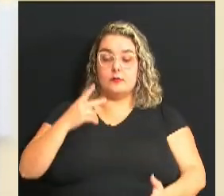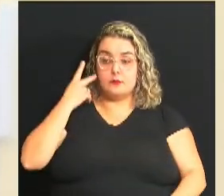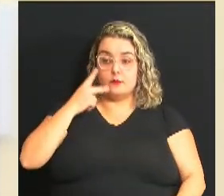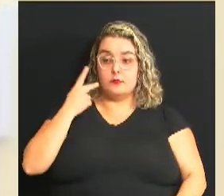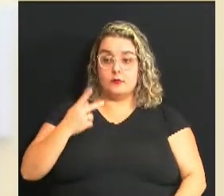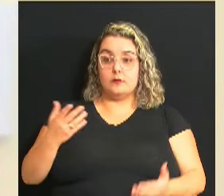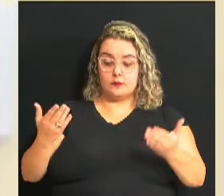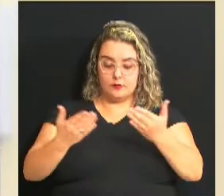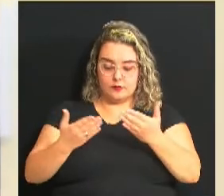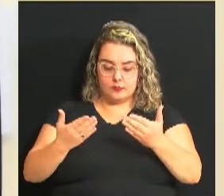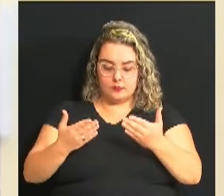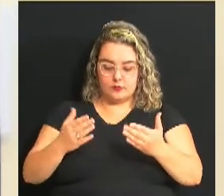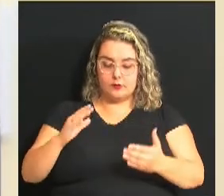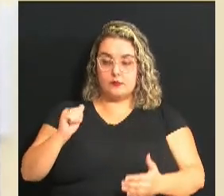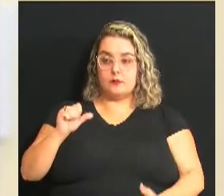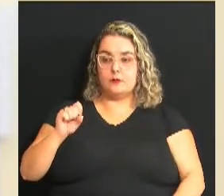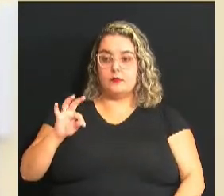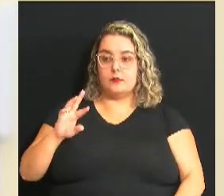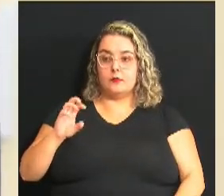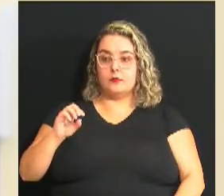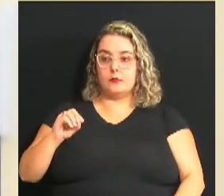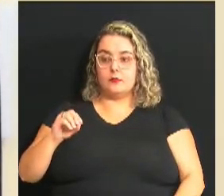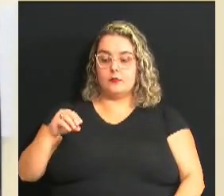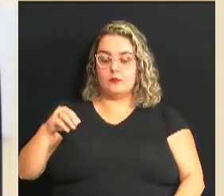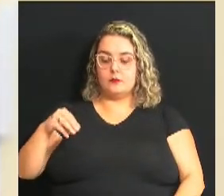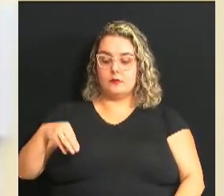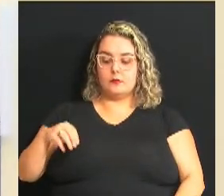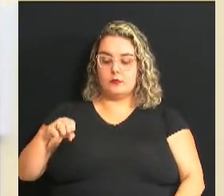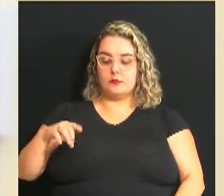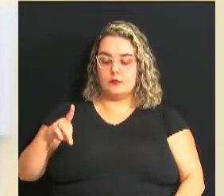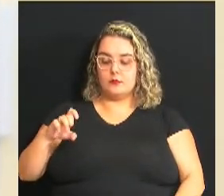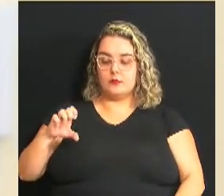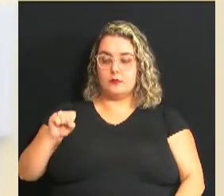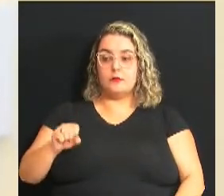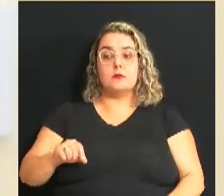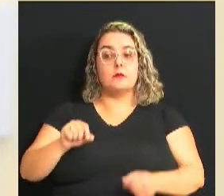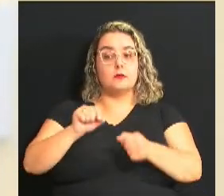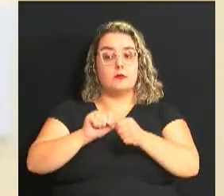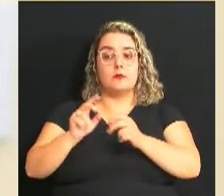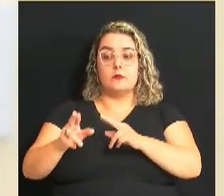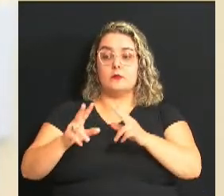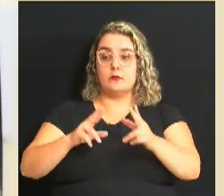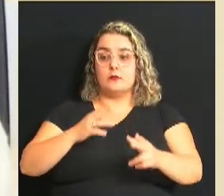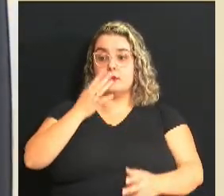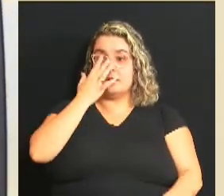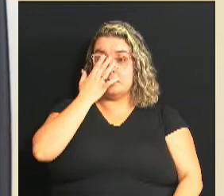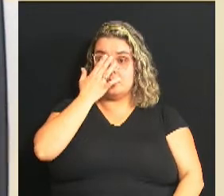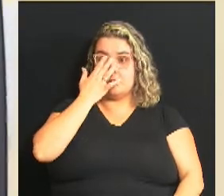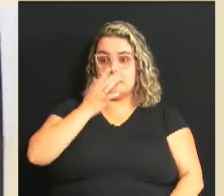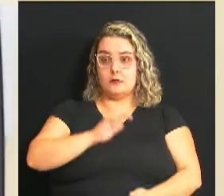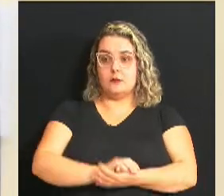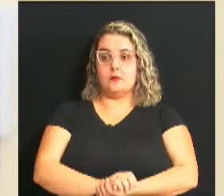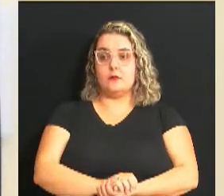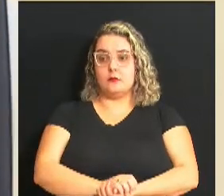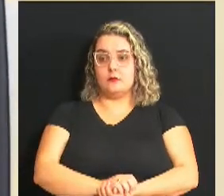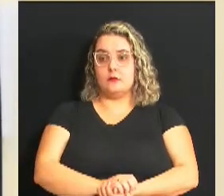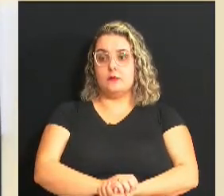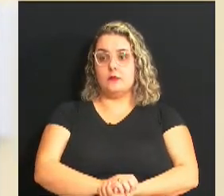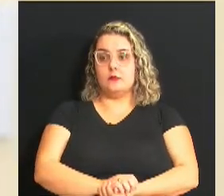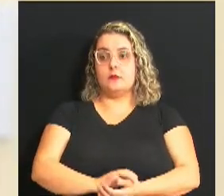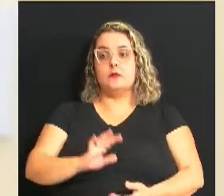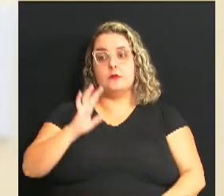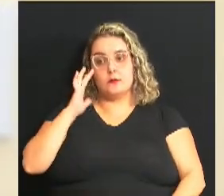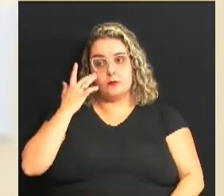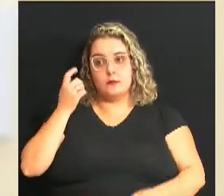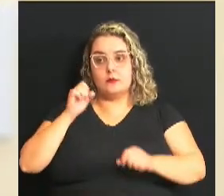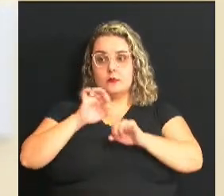faz com Castro Mendes, com Maria Monteiro, que ele vai ser feito da mesma maneira. Então, eu acho que mais ou menos